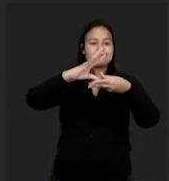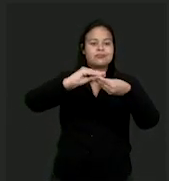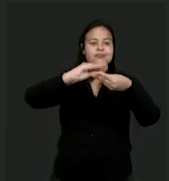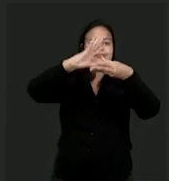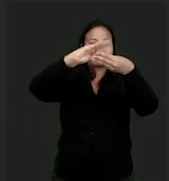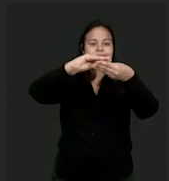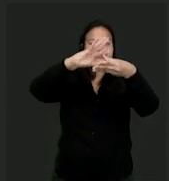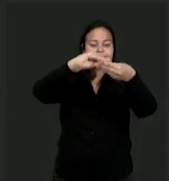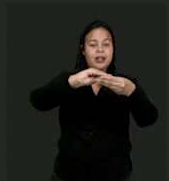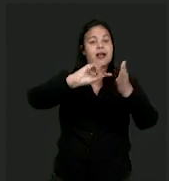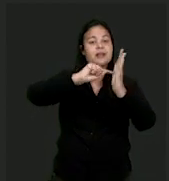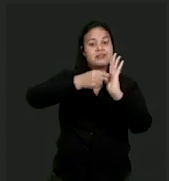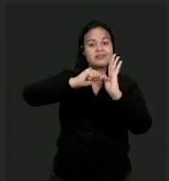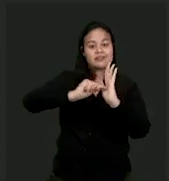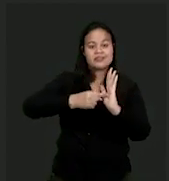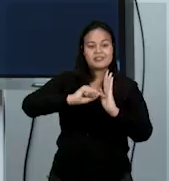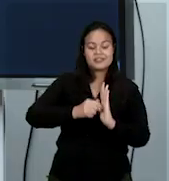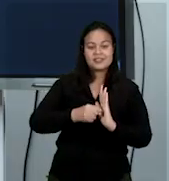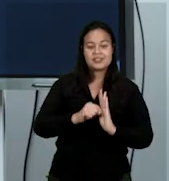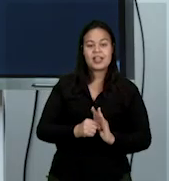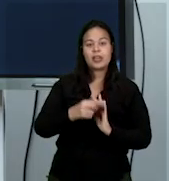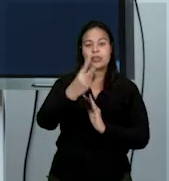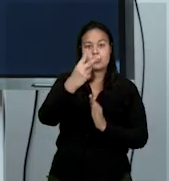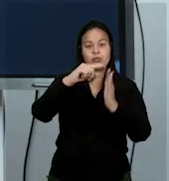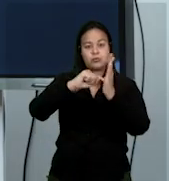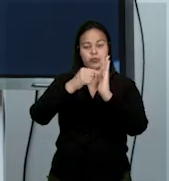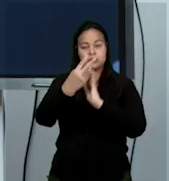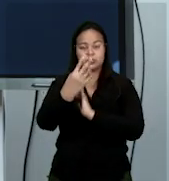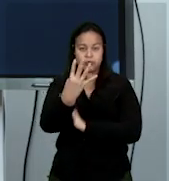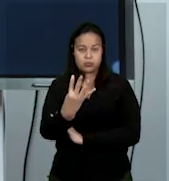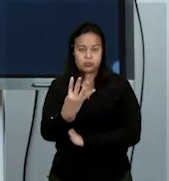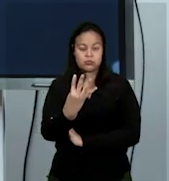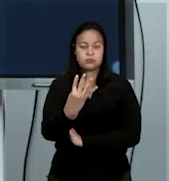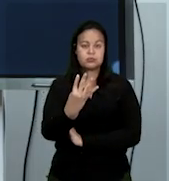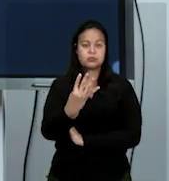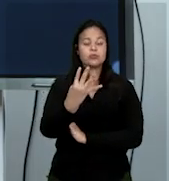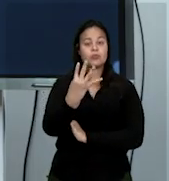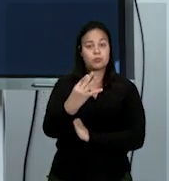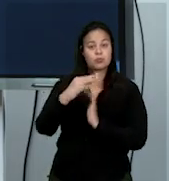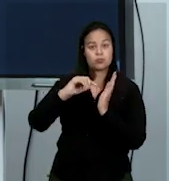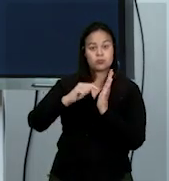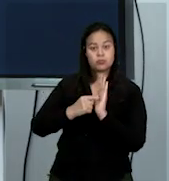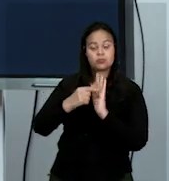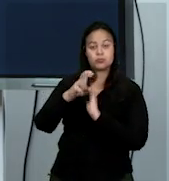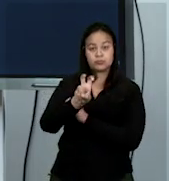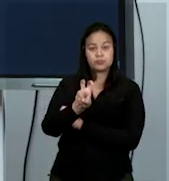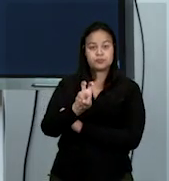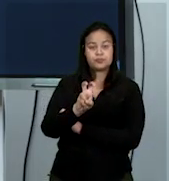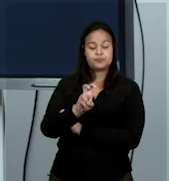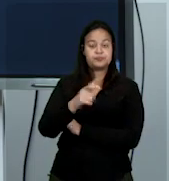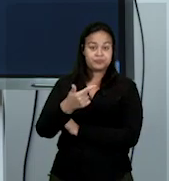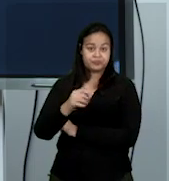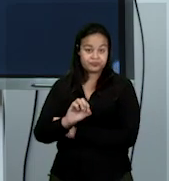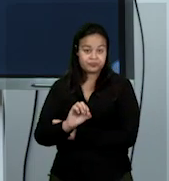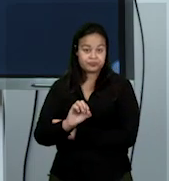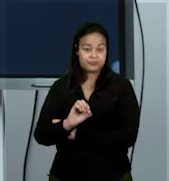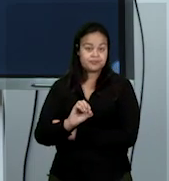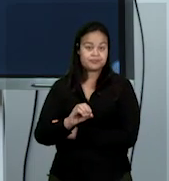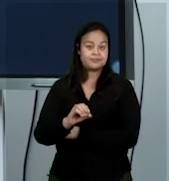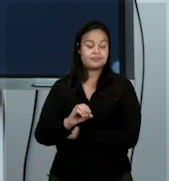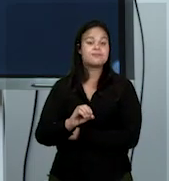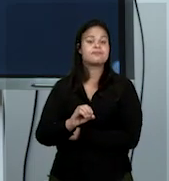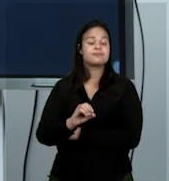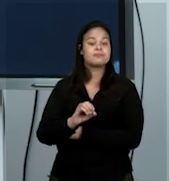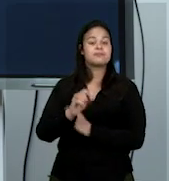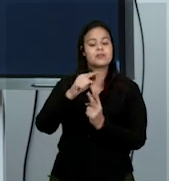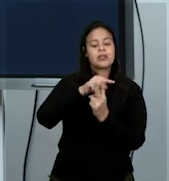esses números que saíram. 2 vezes 2, 4. 4 vezes 5, 20. Então, saiu